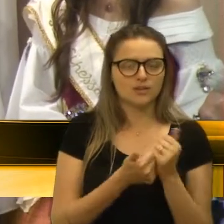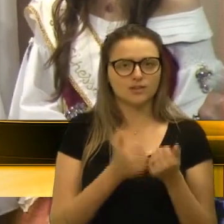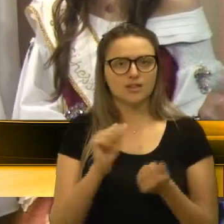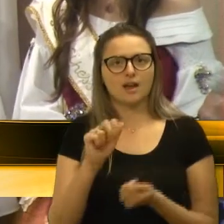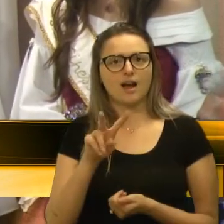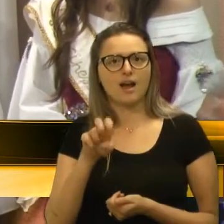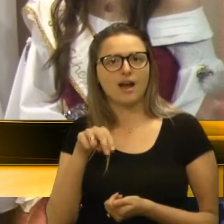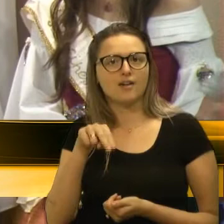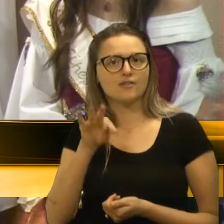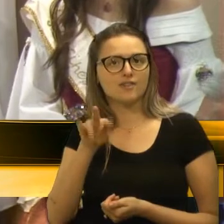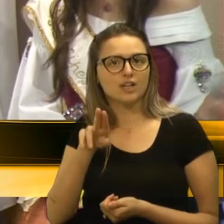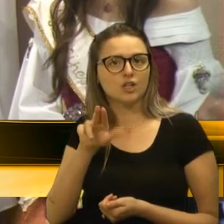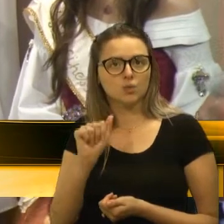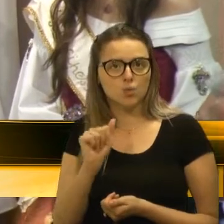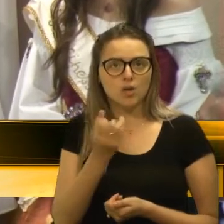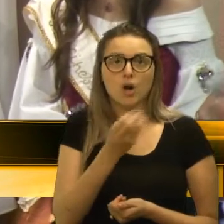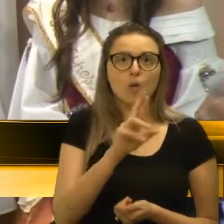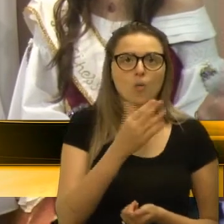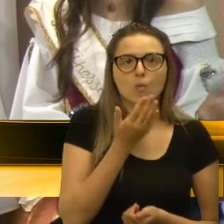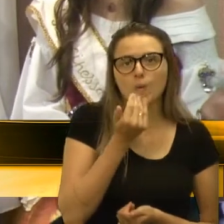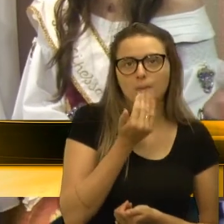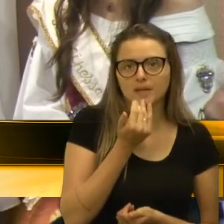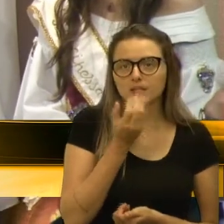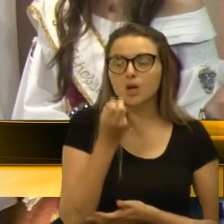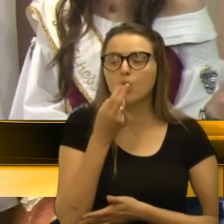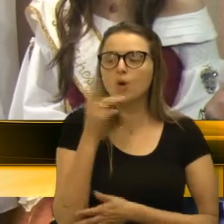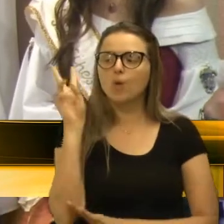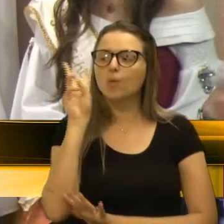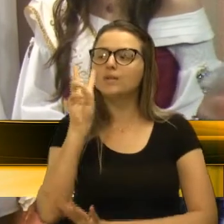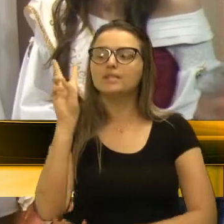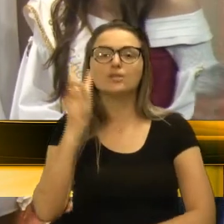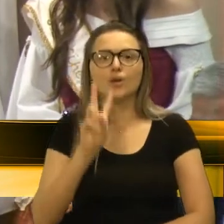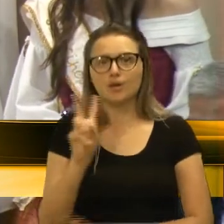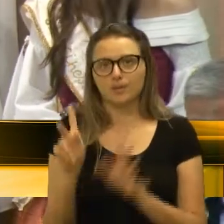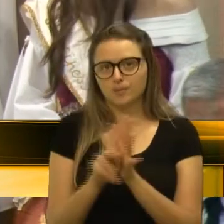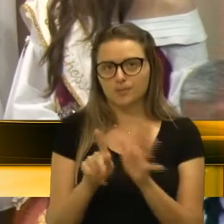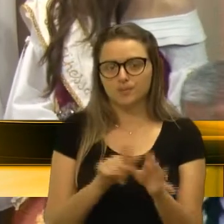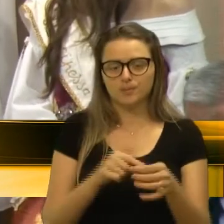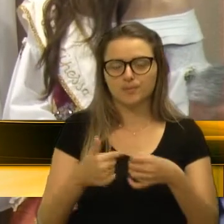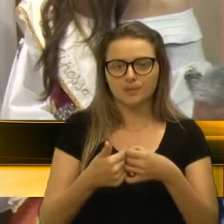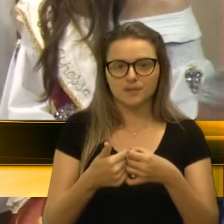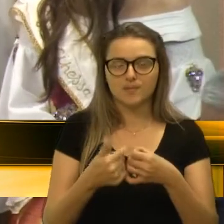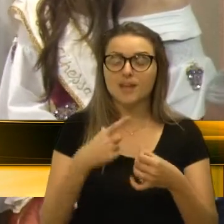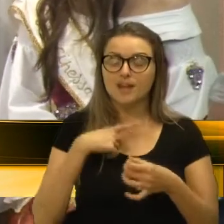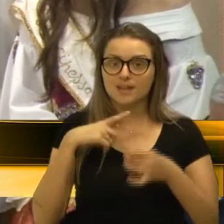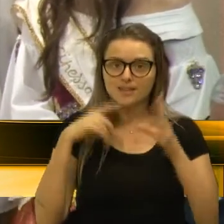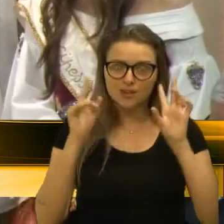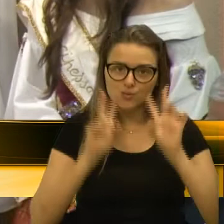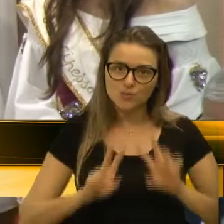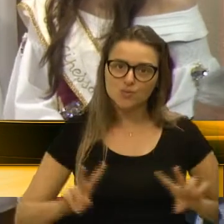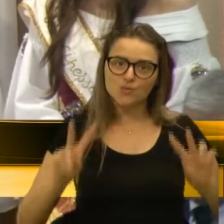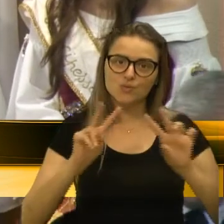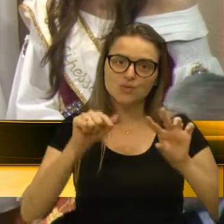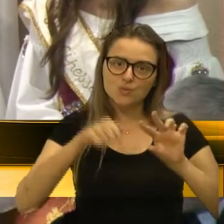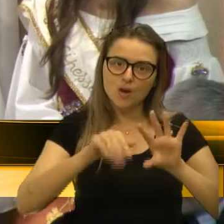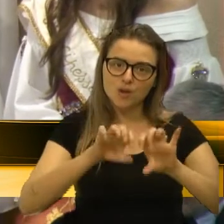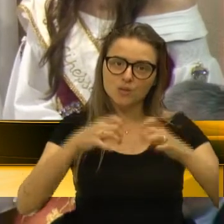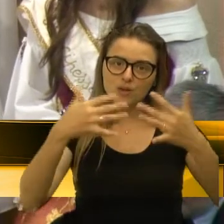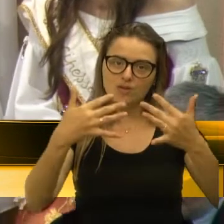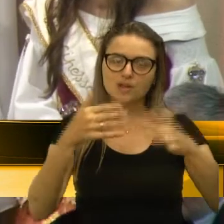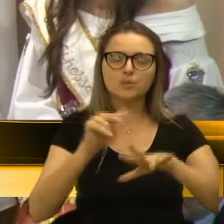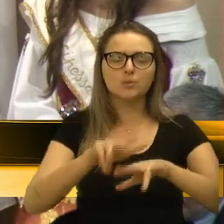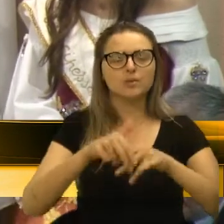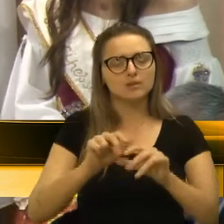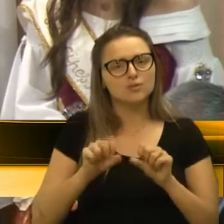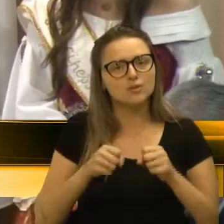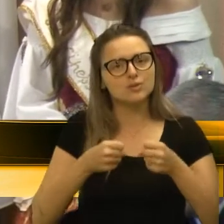pela gastronomia ou pela história do nosso município. Ela está sendo vista também pela força